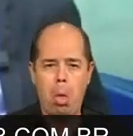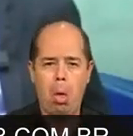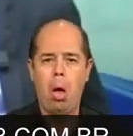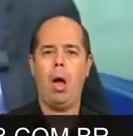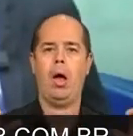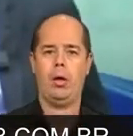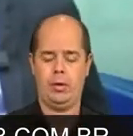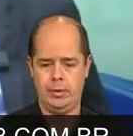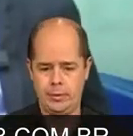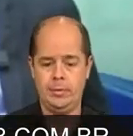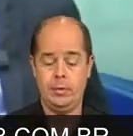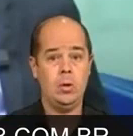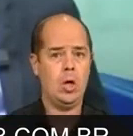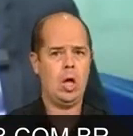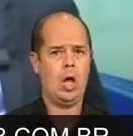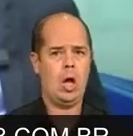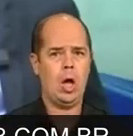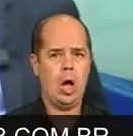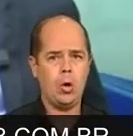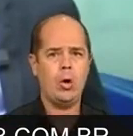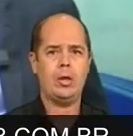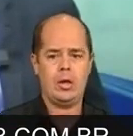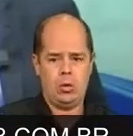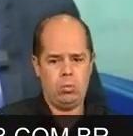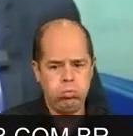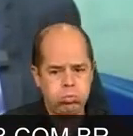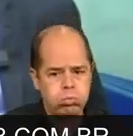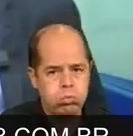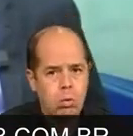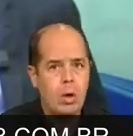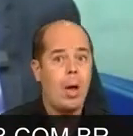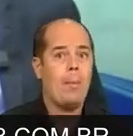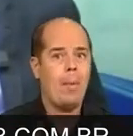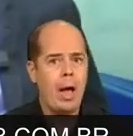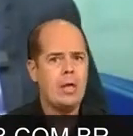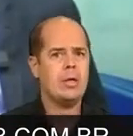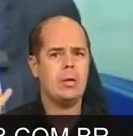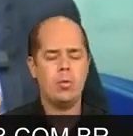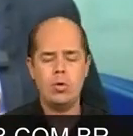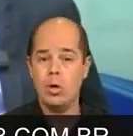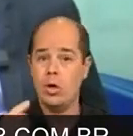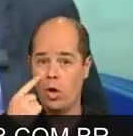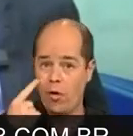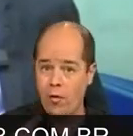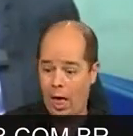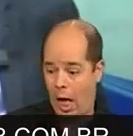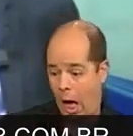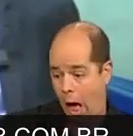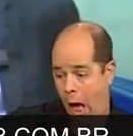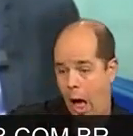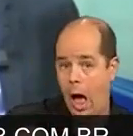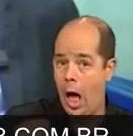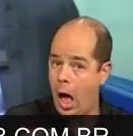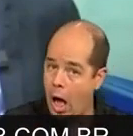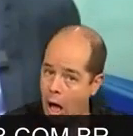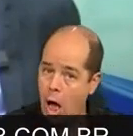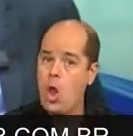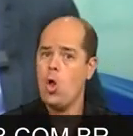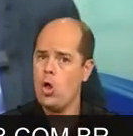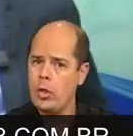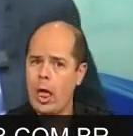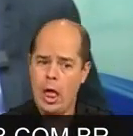mas o mais importante é a gente ver que nós temos tido casos de dengue ao longo do ano. Agora nós